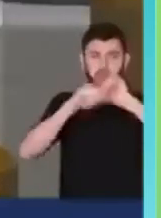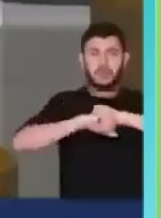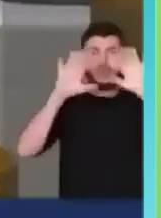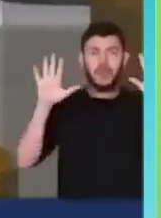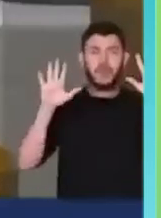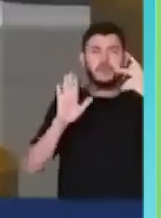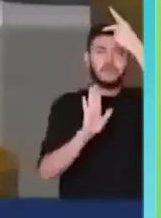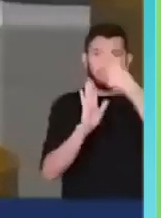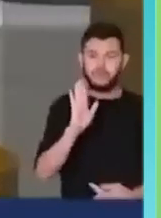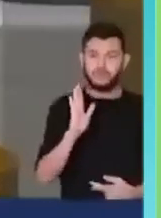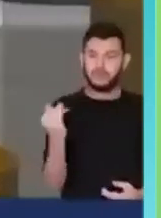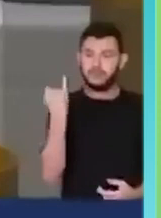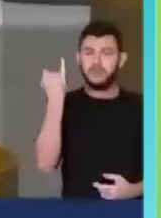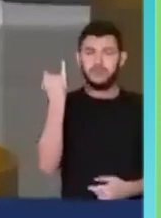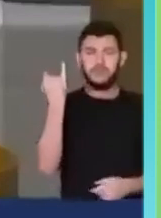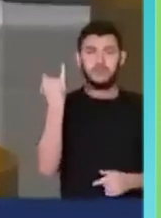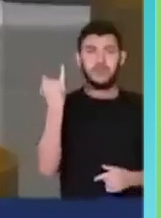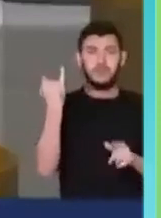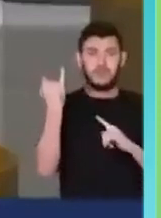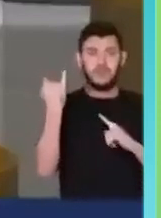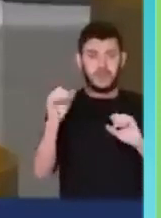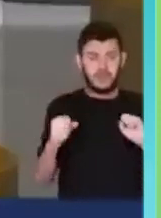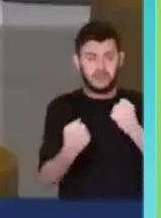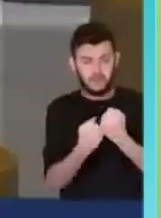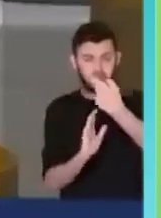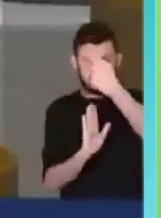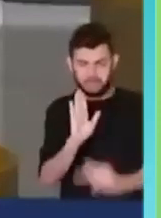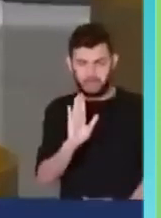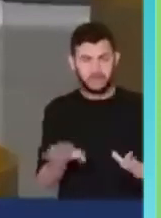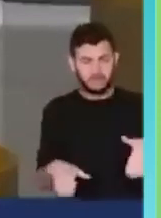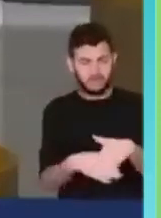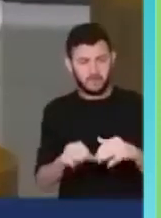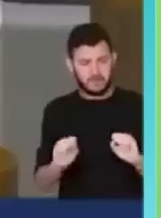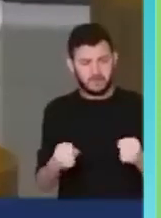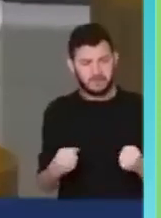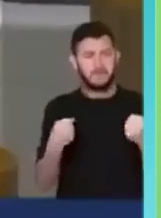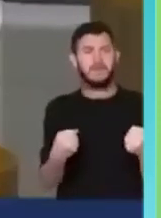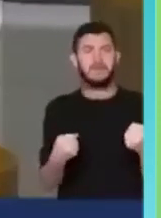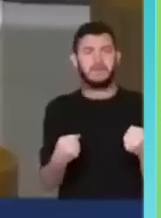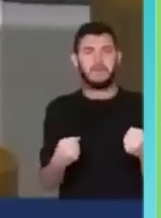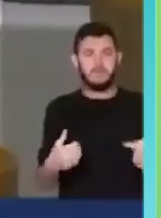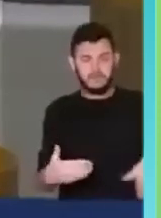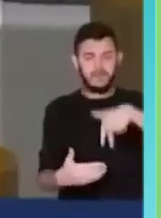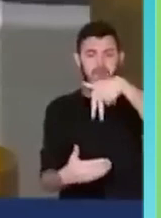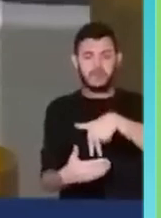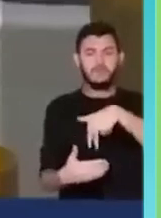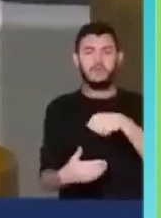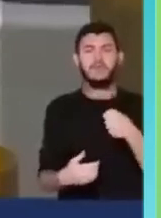da abrangência do projeto estão com ele estão junto apoio votam defende vem na